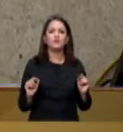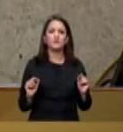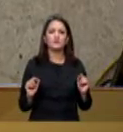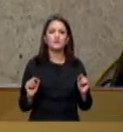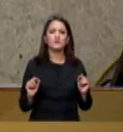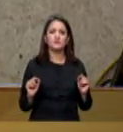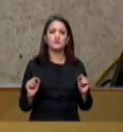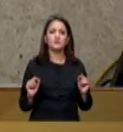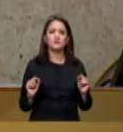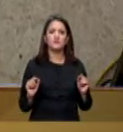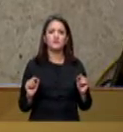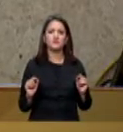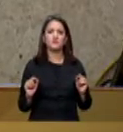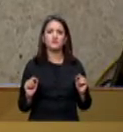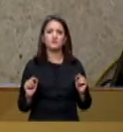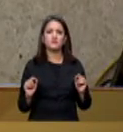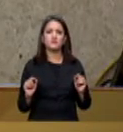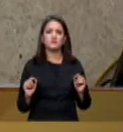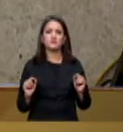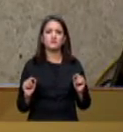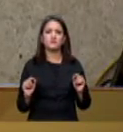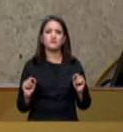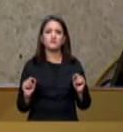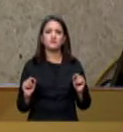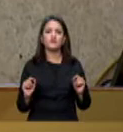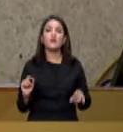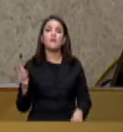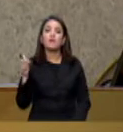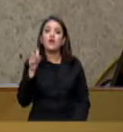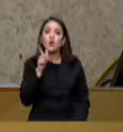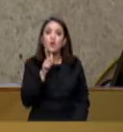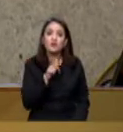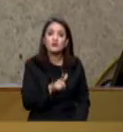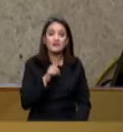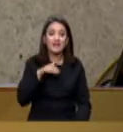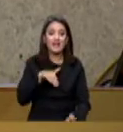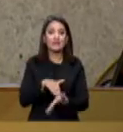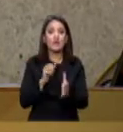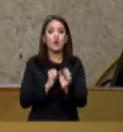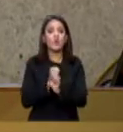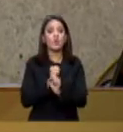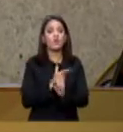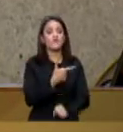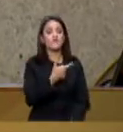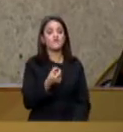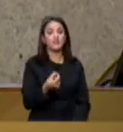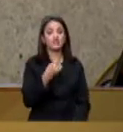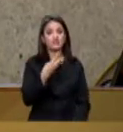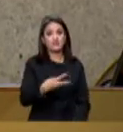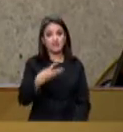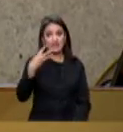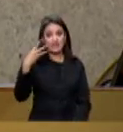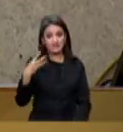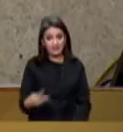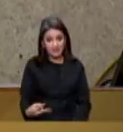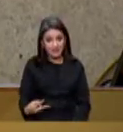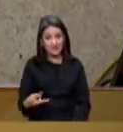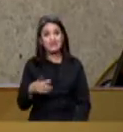para todos nós, é alcançar a universalização até 2033, garantindo